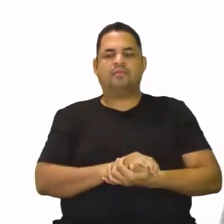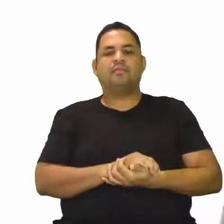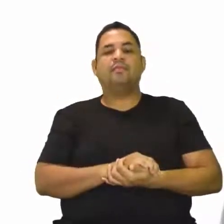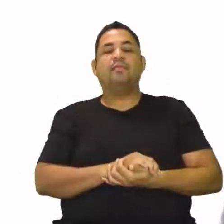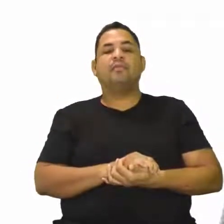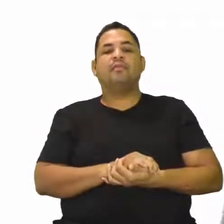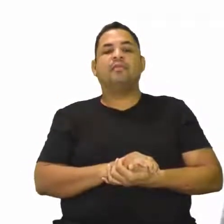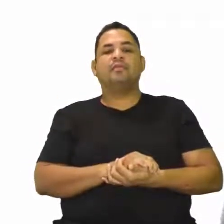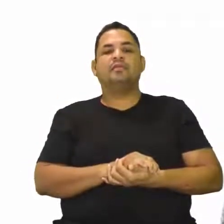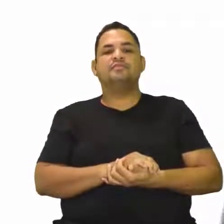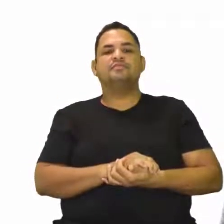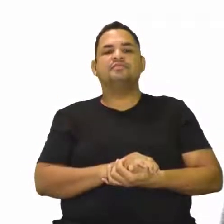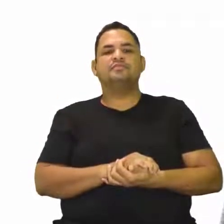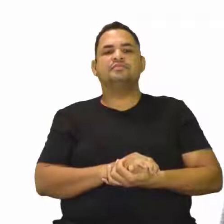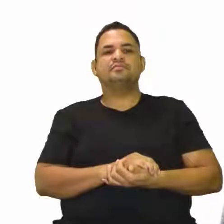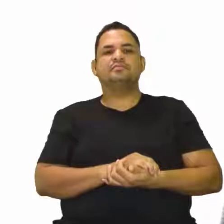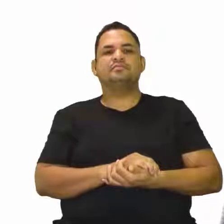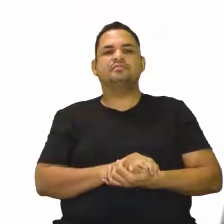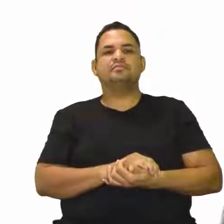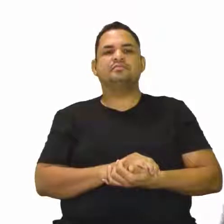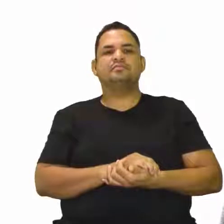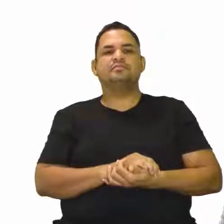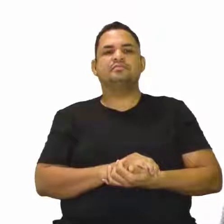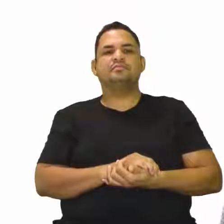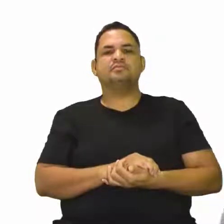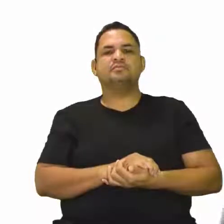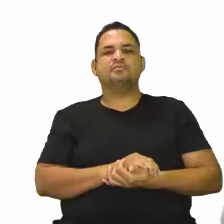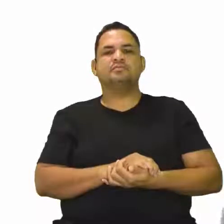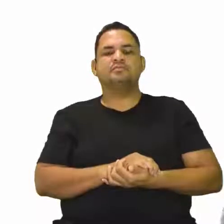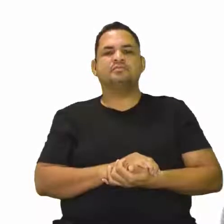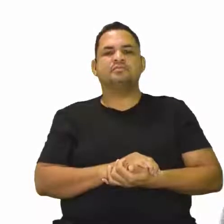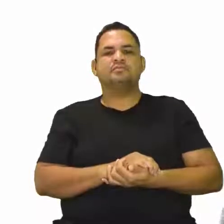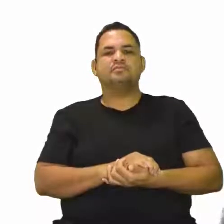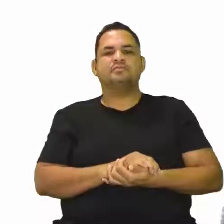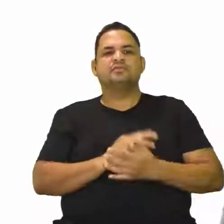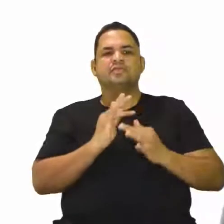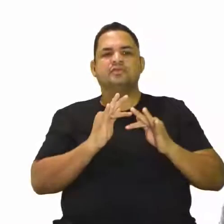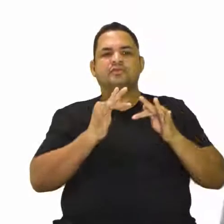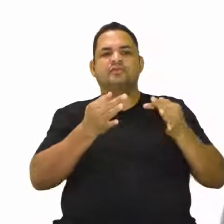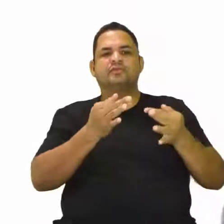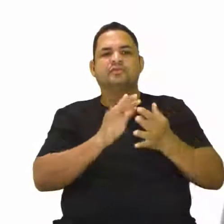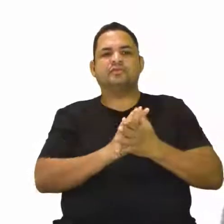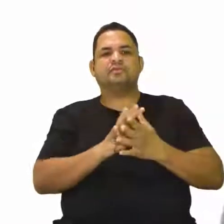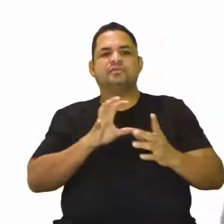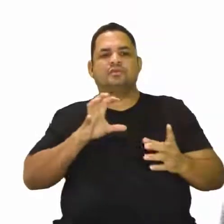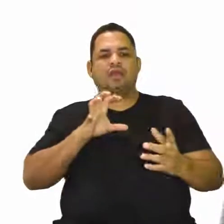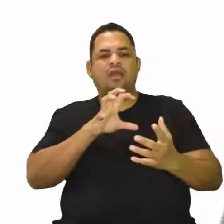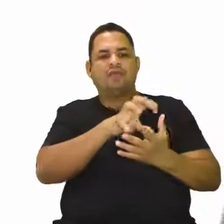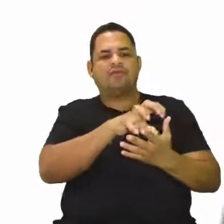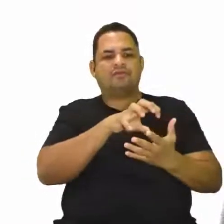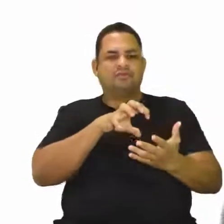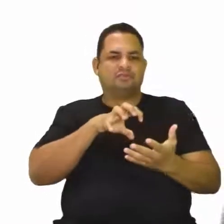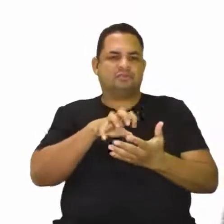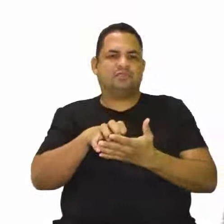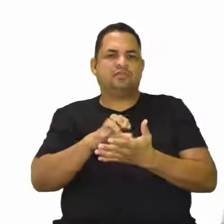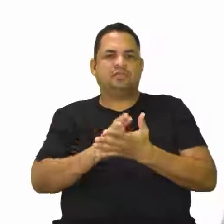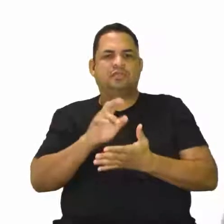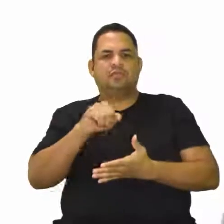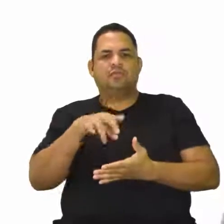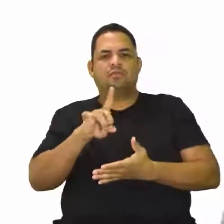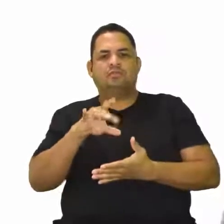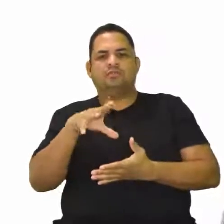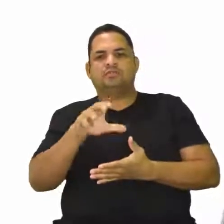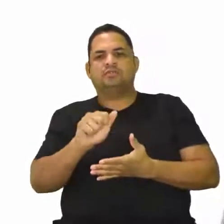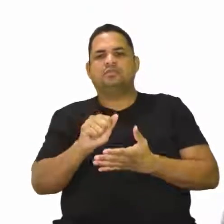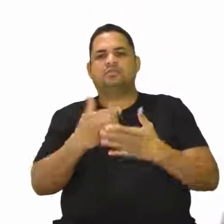O que foi magnífico E aí senhores por último nós temos aí embasando a Normandia